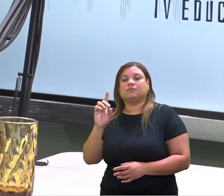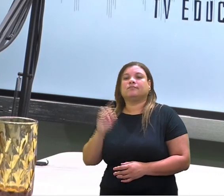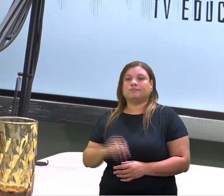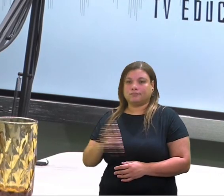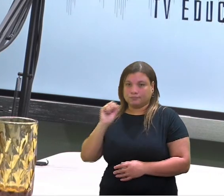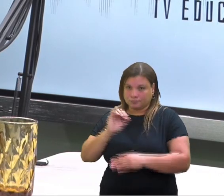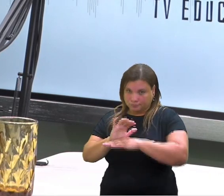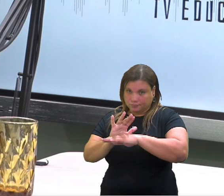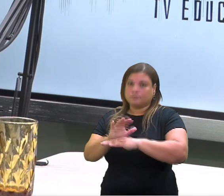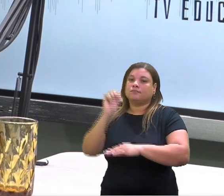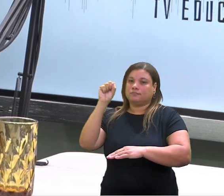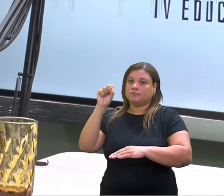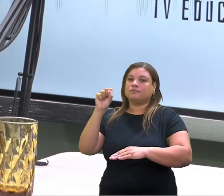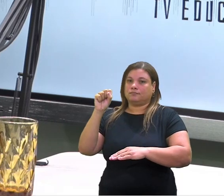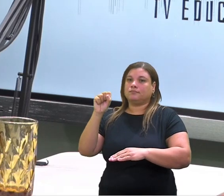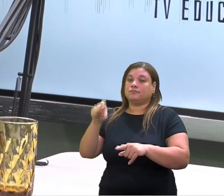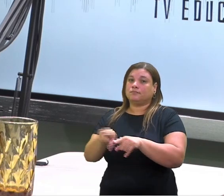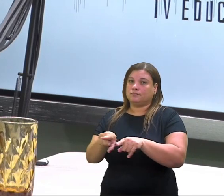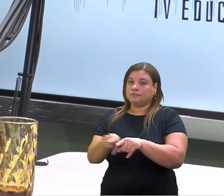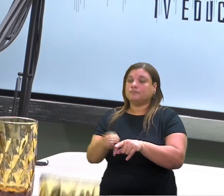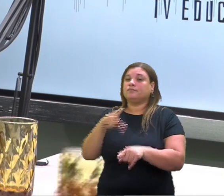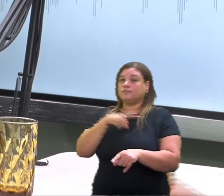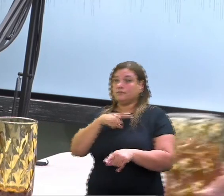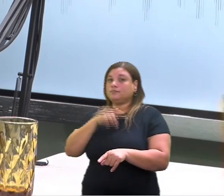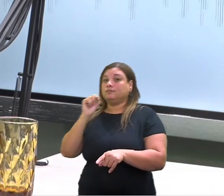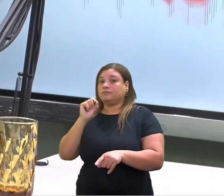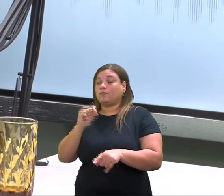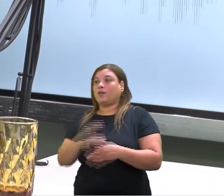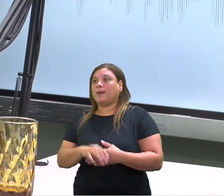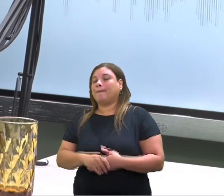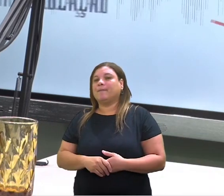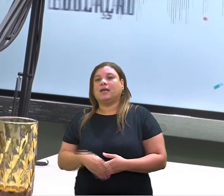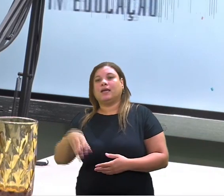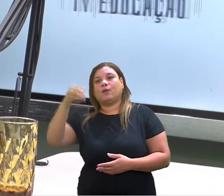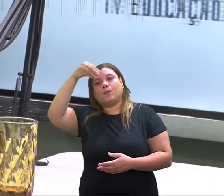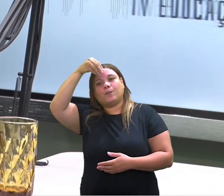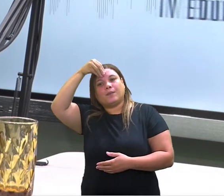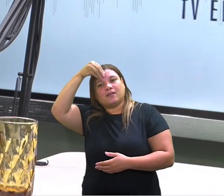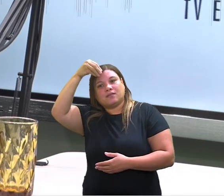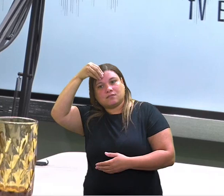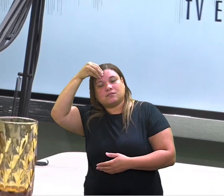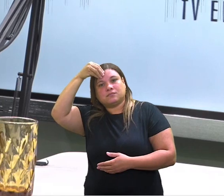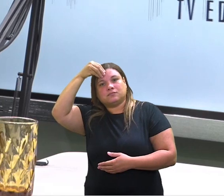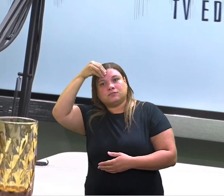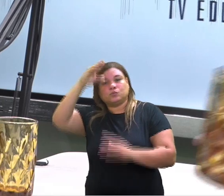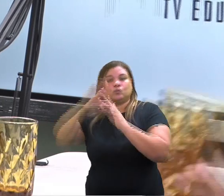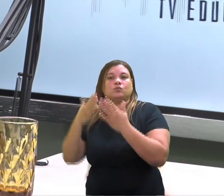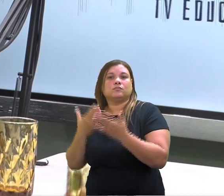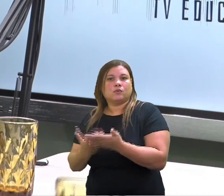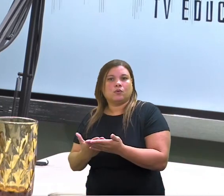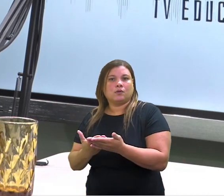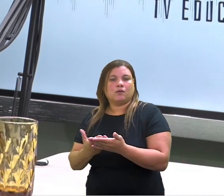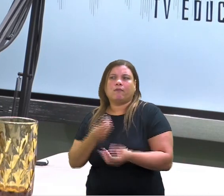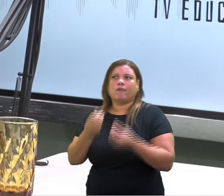as viaturas do setor elas vão até a diretora e perguntam se tem alguma demanda, alguma necessidade. Fazem ponto base na porta da escola para evitar